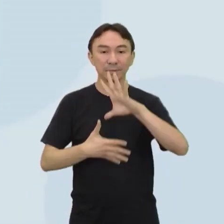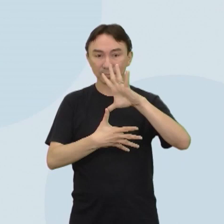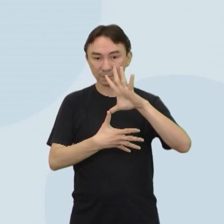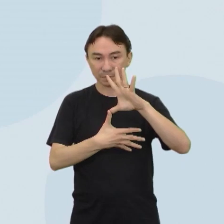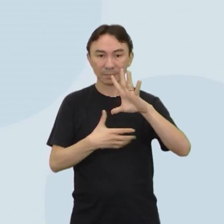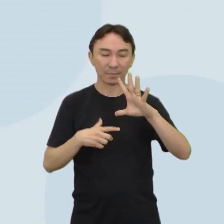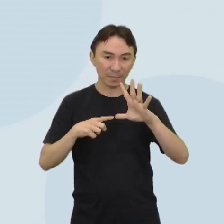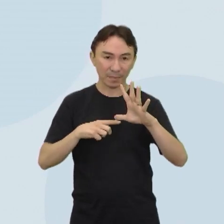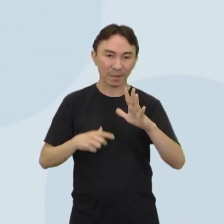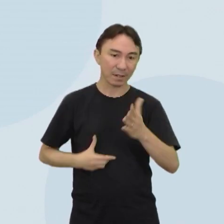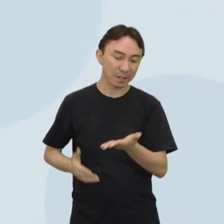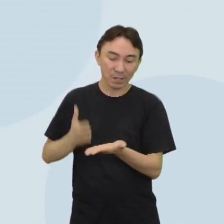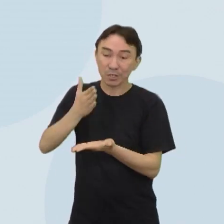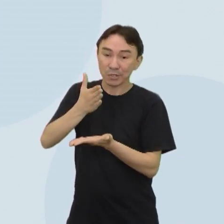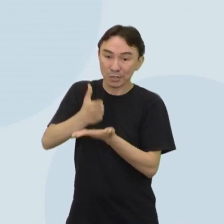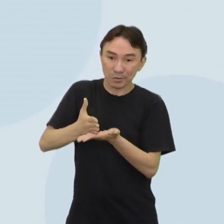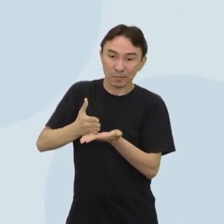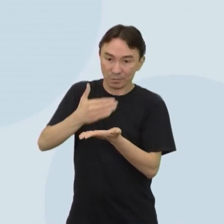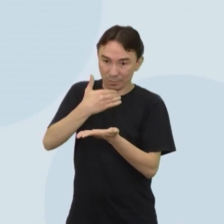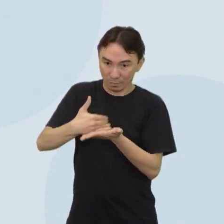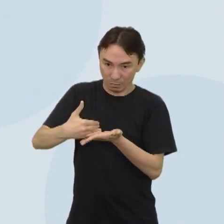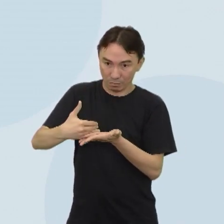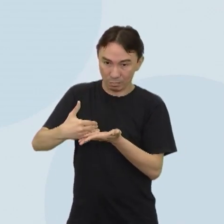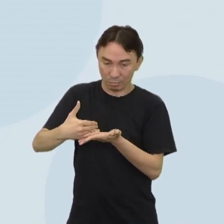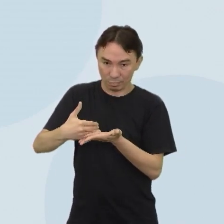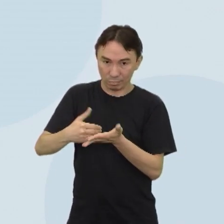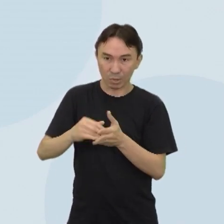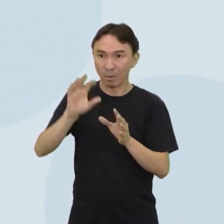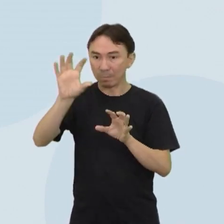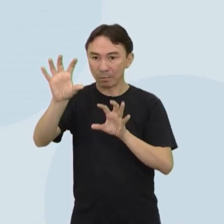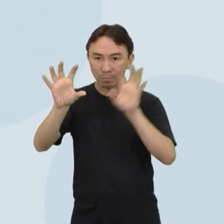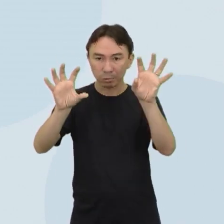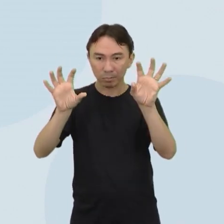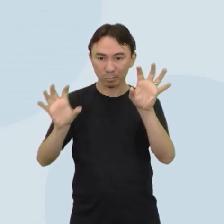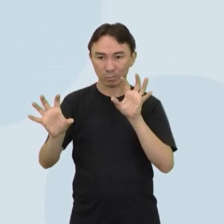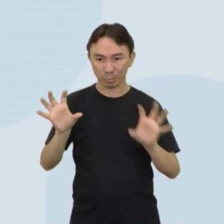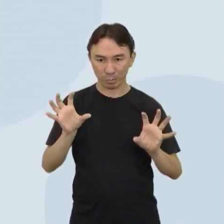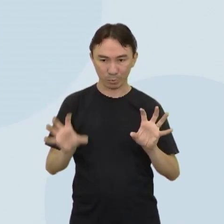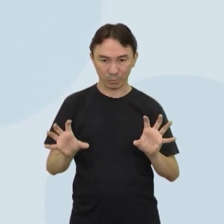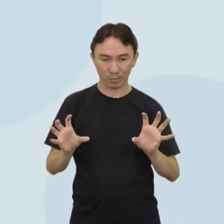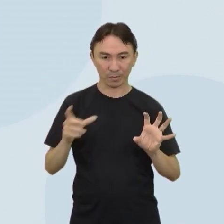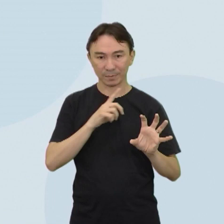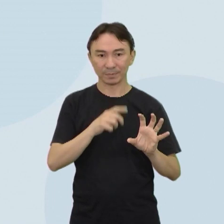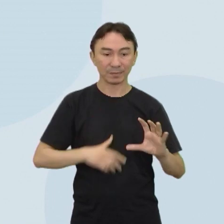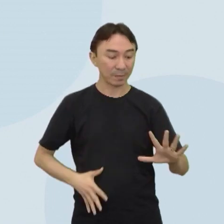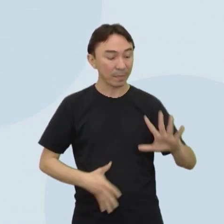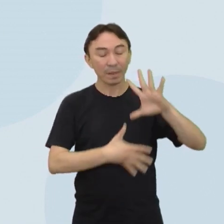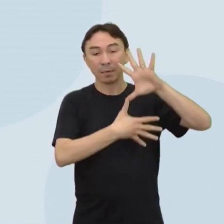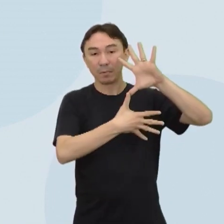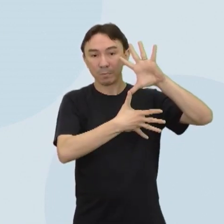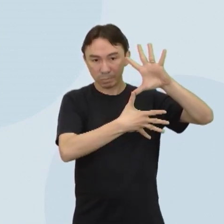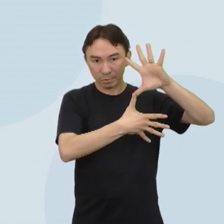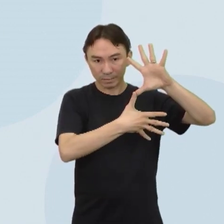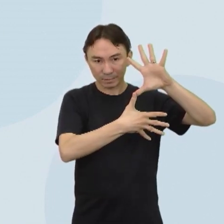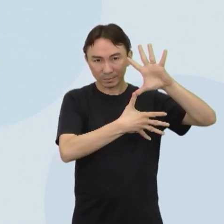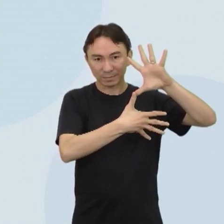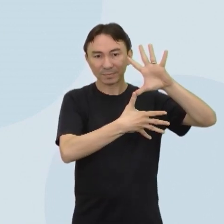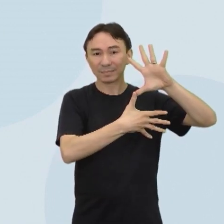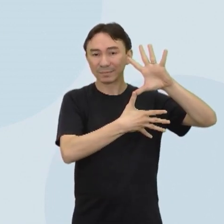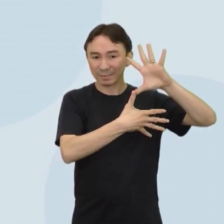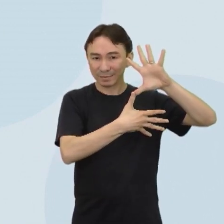dos continentes, tá? Então a gente observa aí que o continente americano, como eu falei para vocês, por ter uma